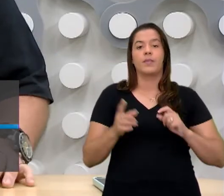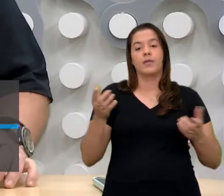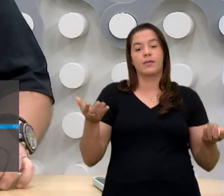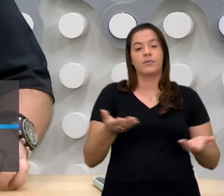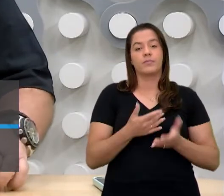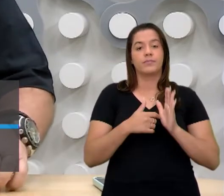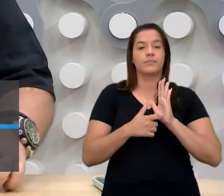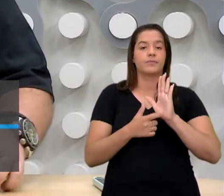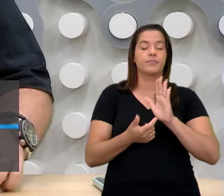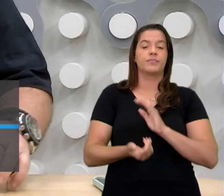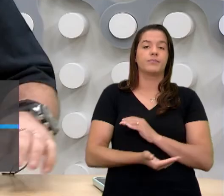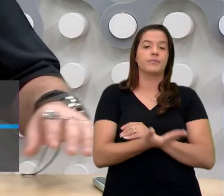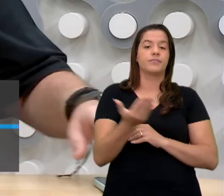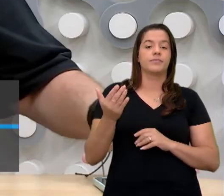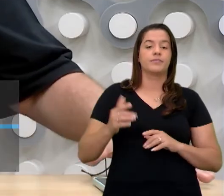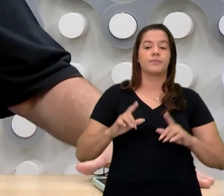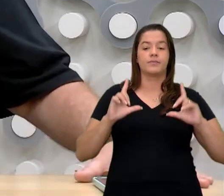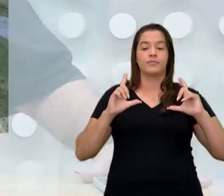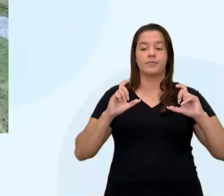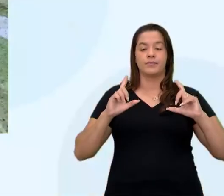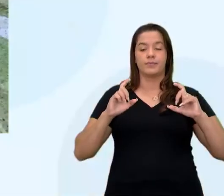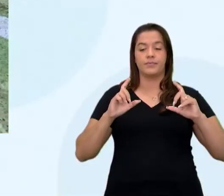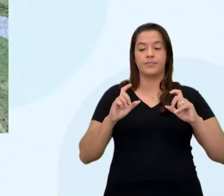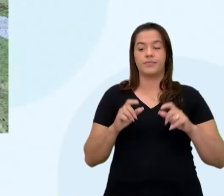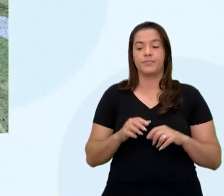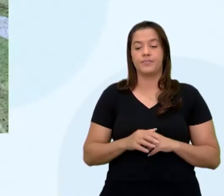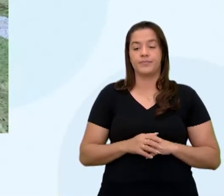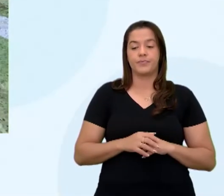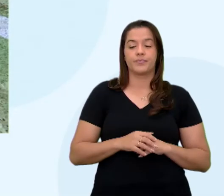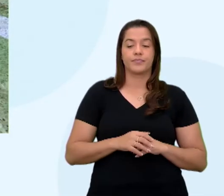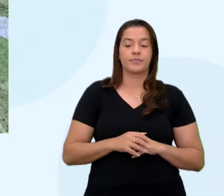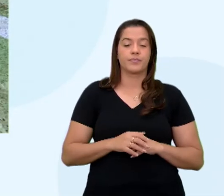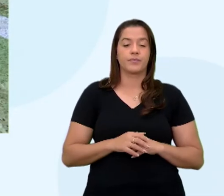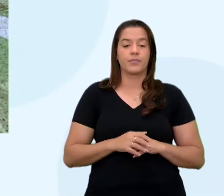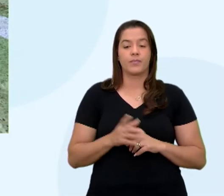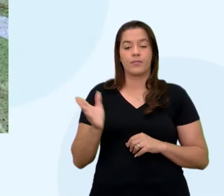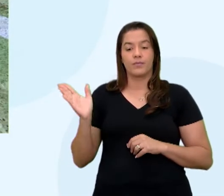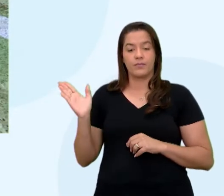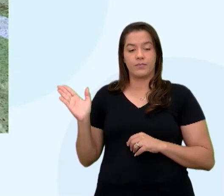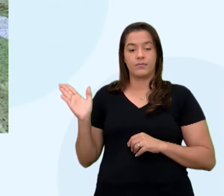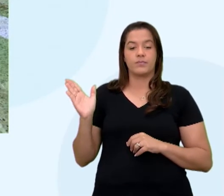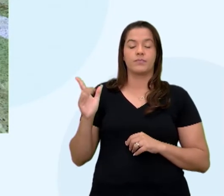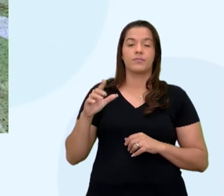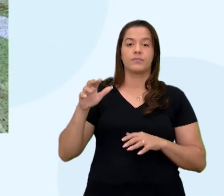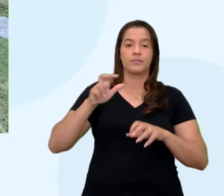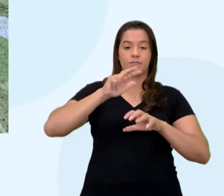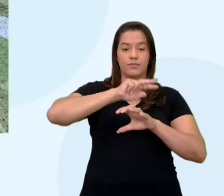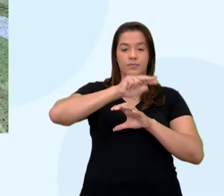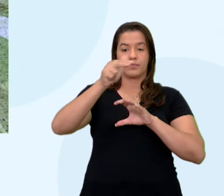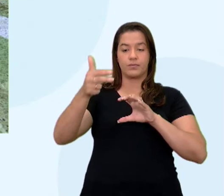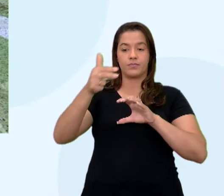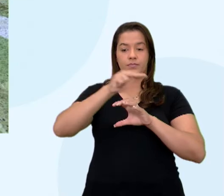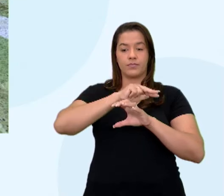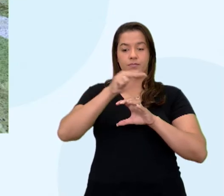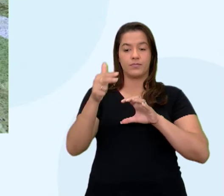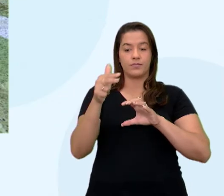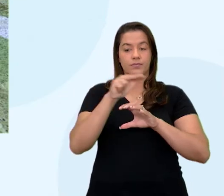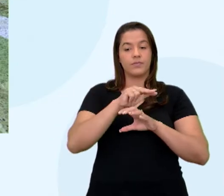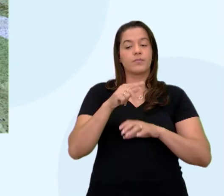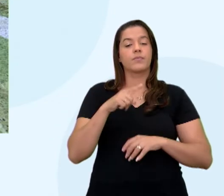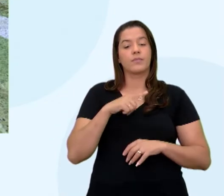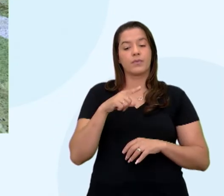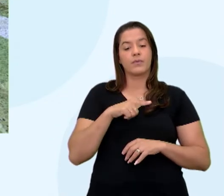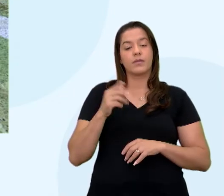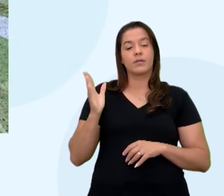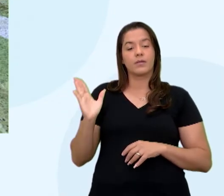aqui para vocês uma imagem aí da falha de San Andreas, né? Uma imagem de satélite, uma imagem local, e a gente vê aí,